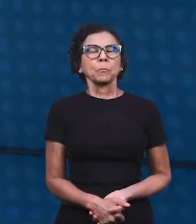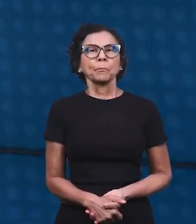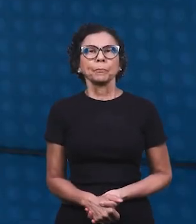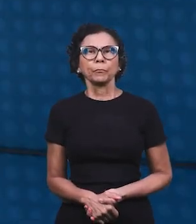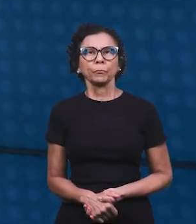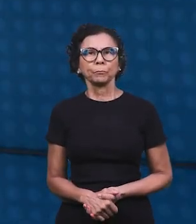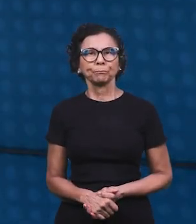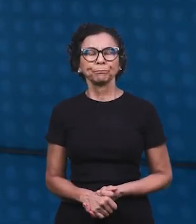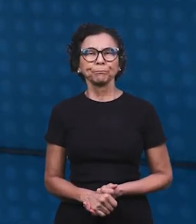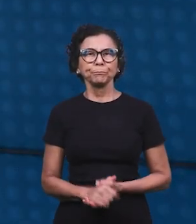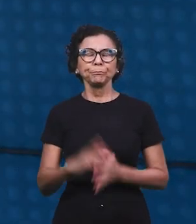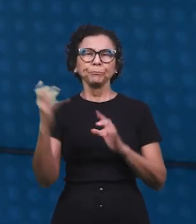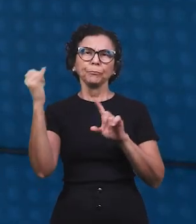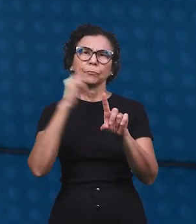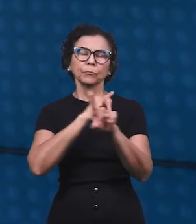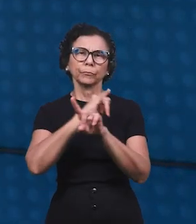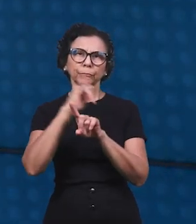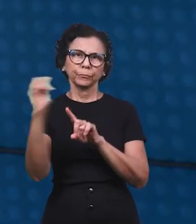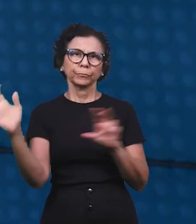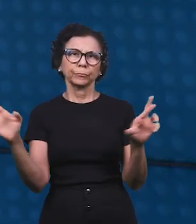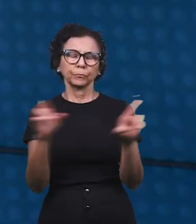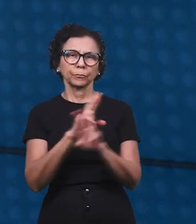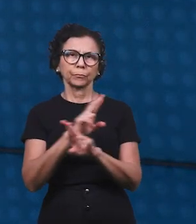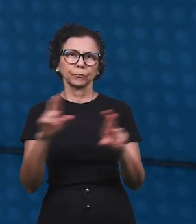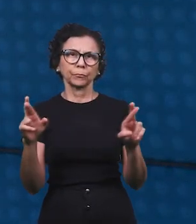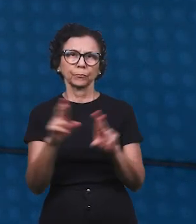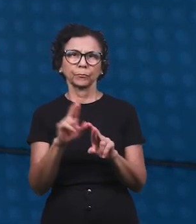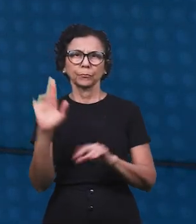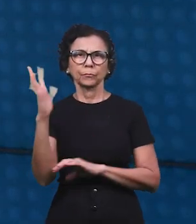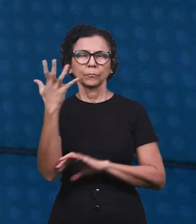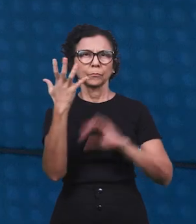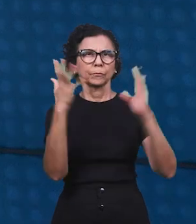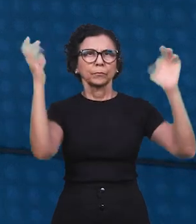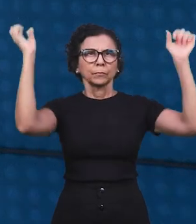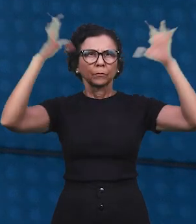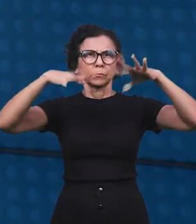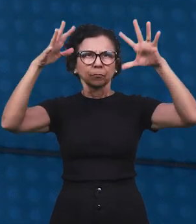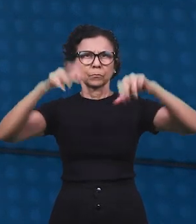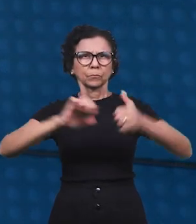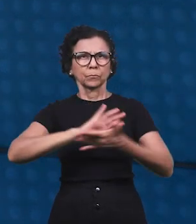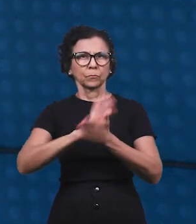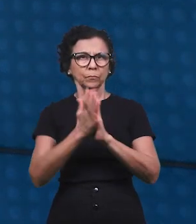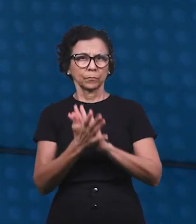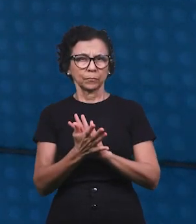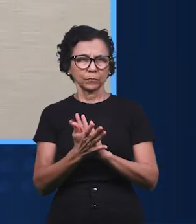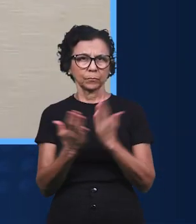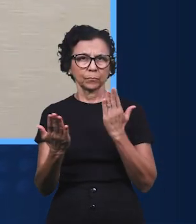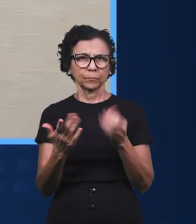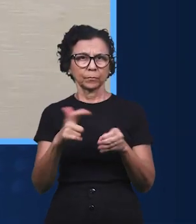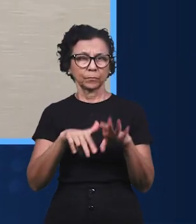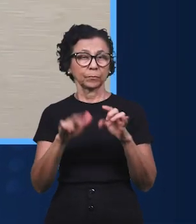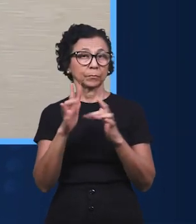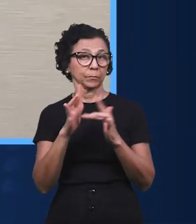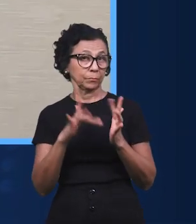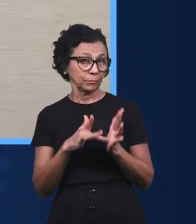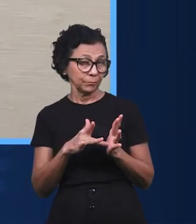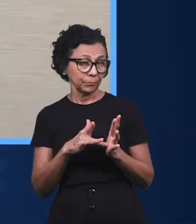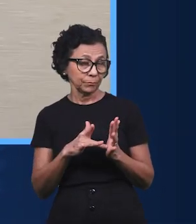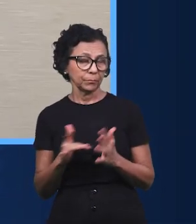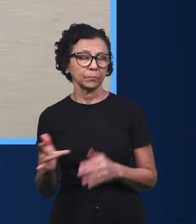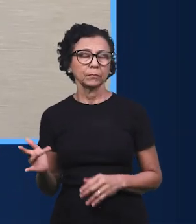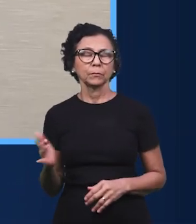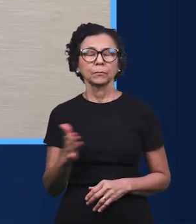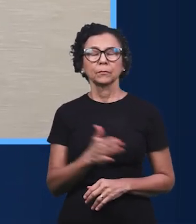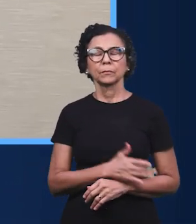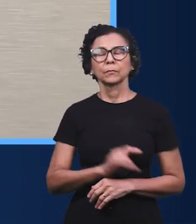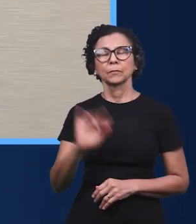Há alguma profecia que relaciona desastres ambientais com a volta de Jesus? Olá, Andréia, eu saúdo